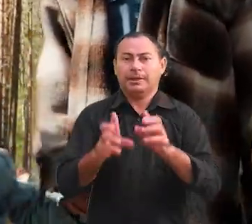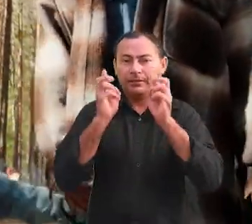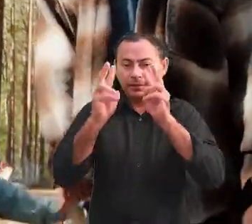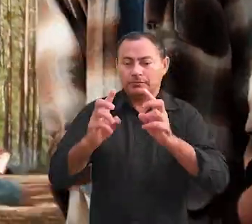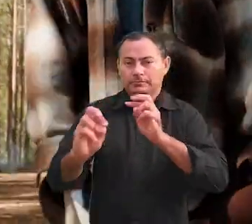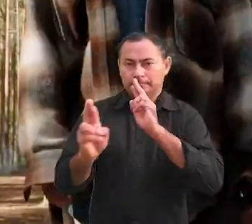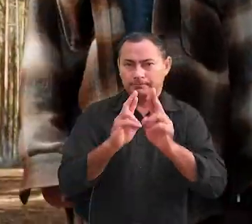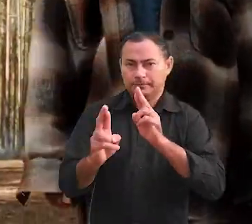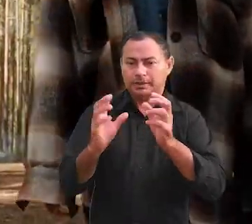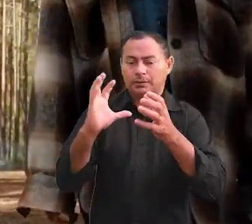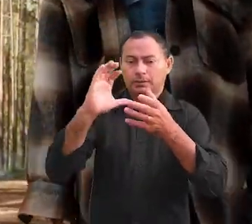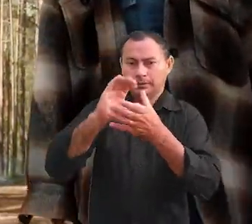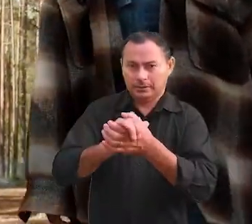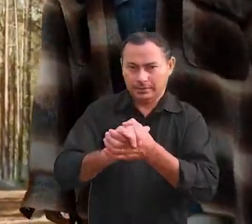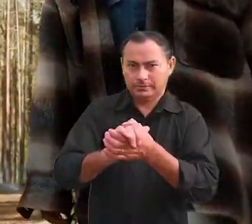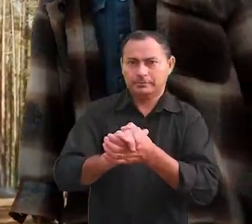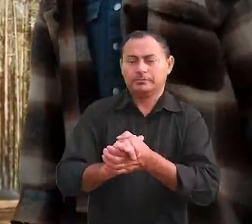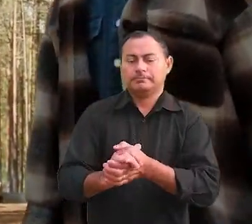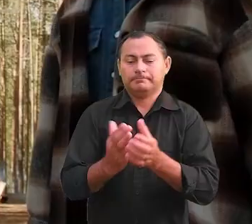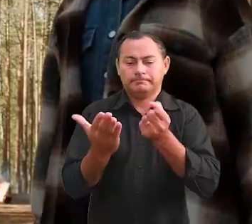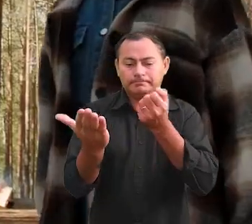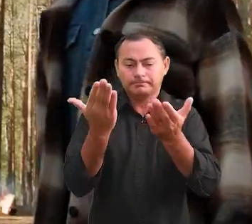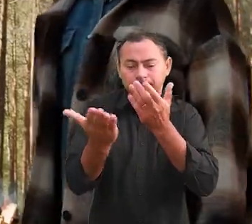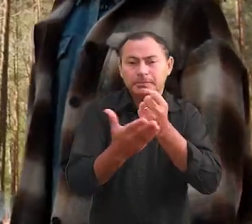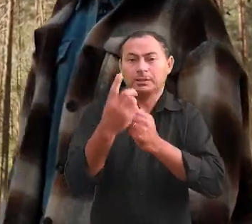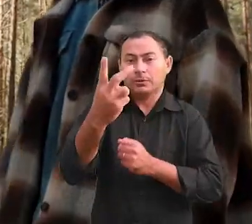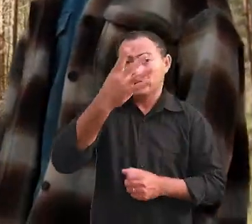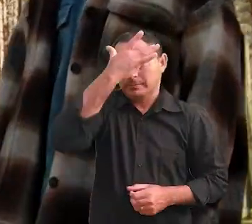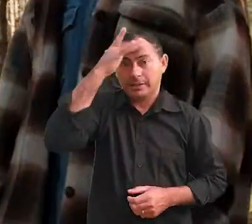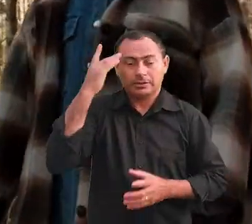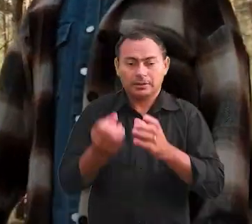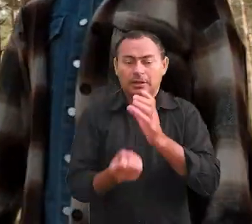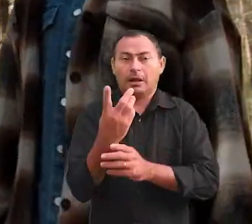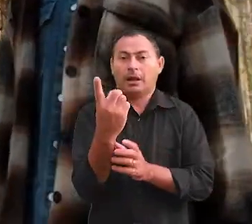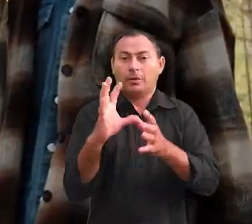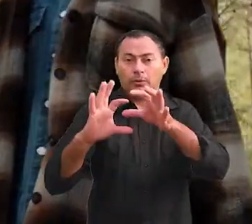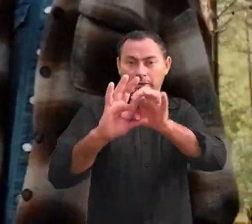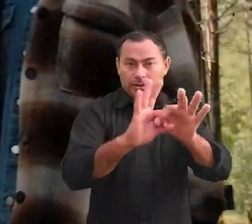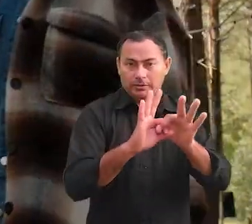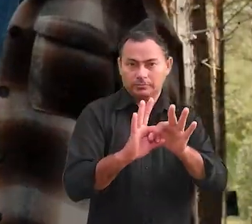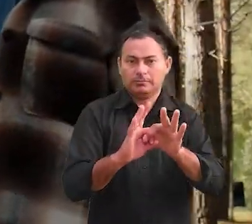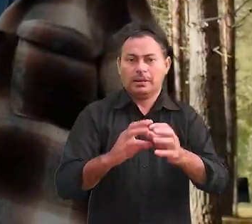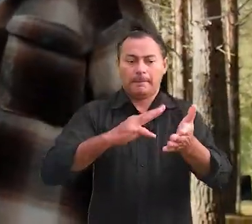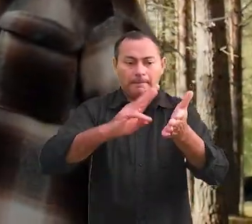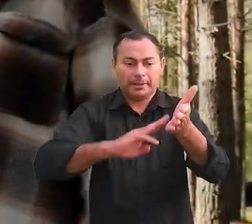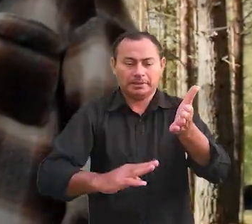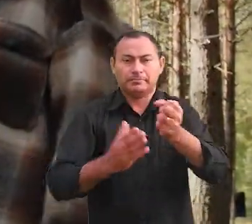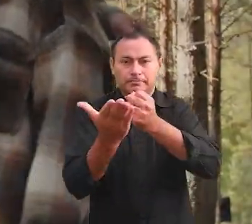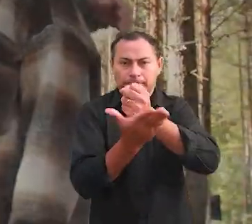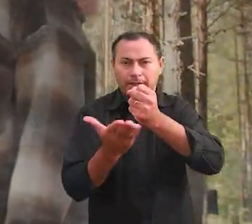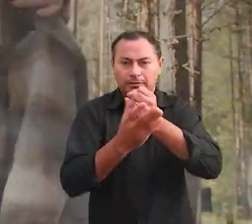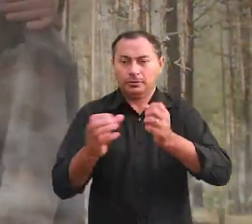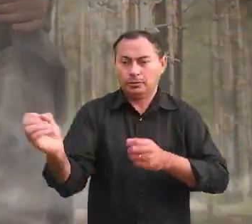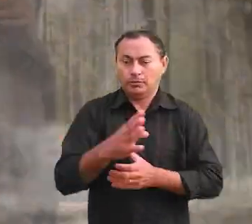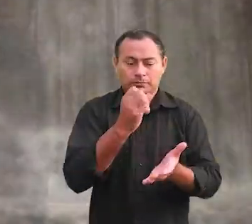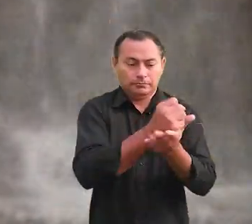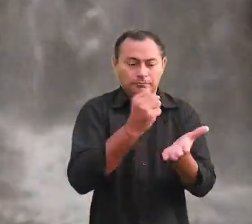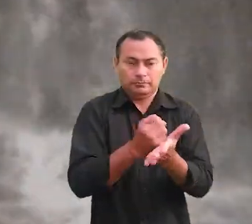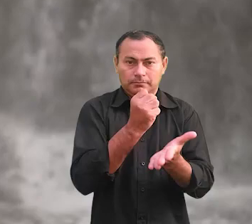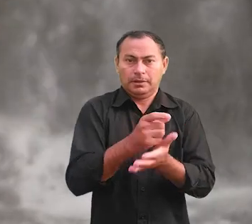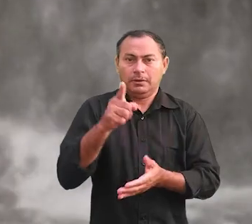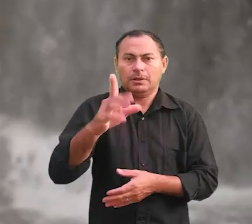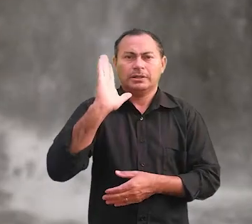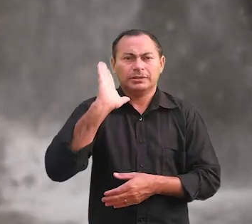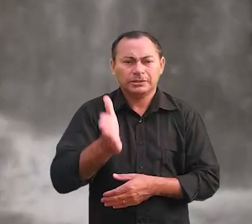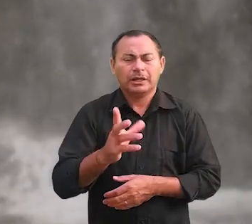também Vimos que o relacionamento com o meu carro tá embaçado hein duas pessoas que formam a união a mensagem básica do